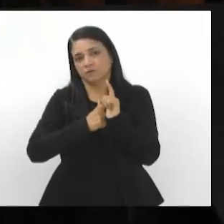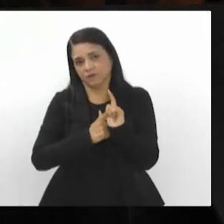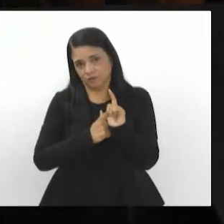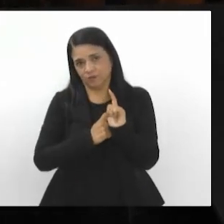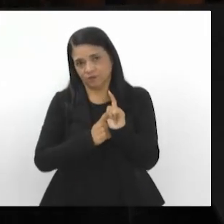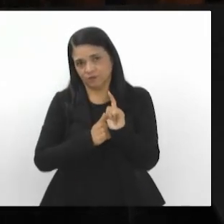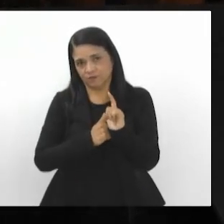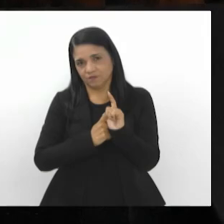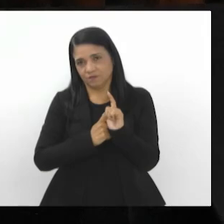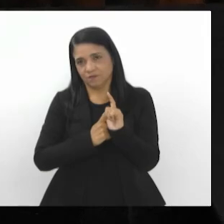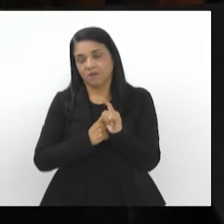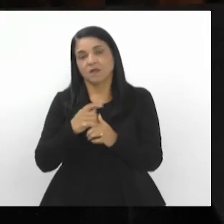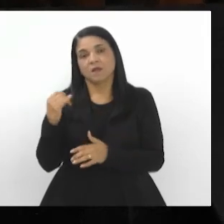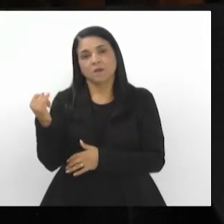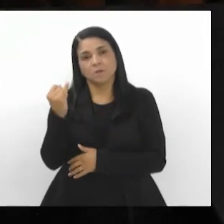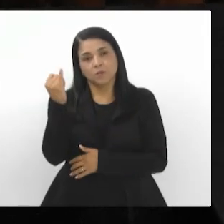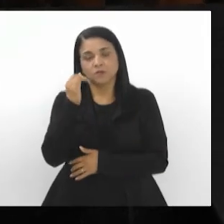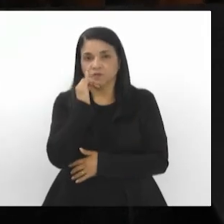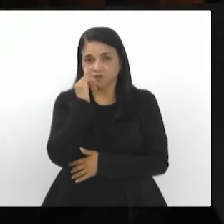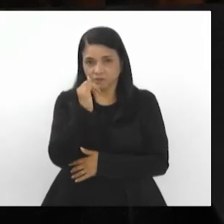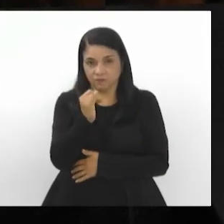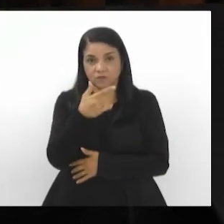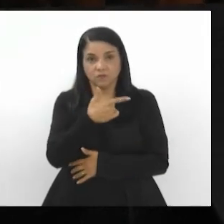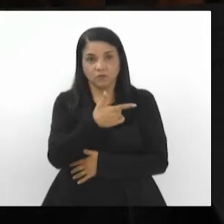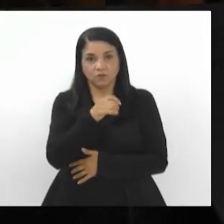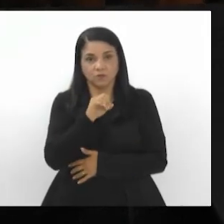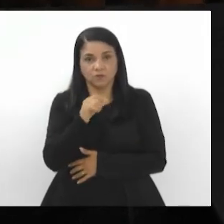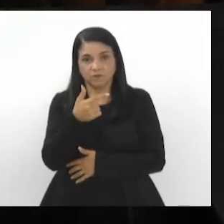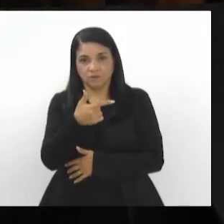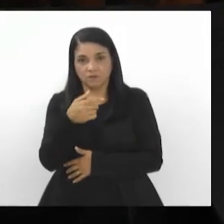E aí é importante dizer que para 2025 a